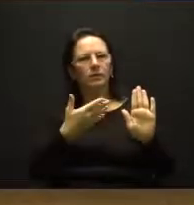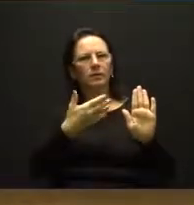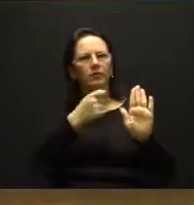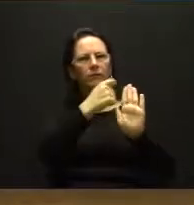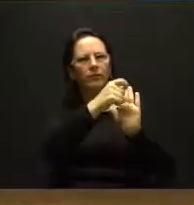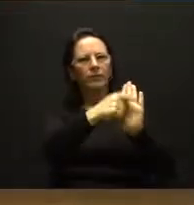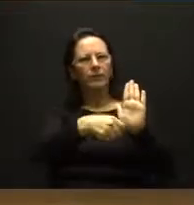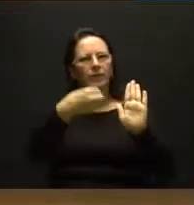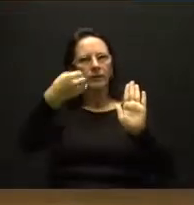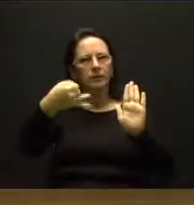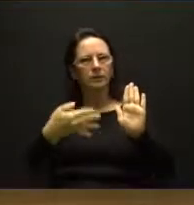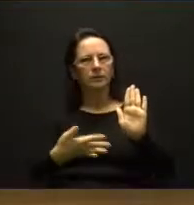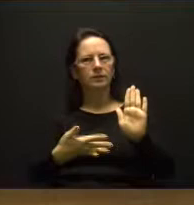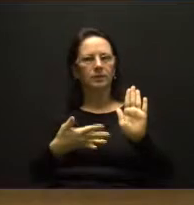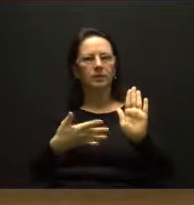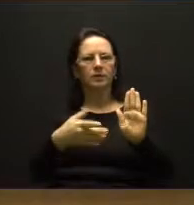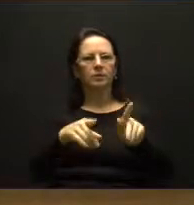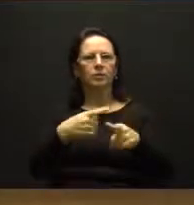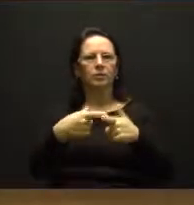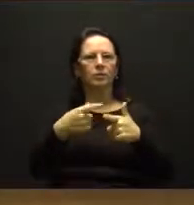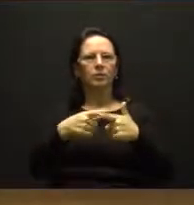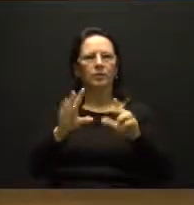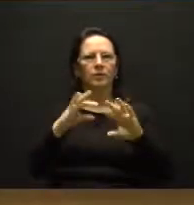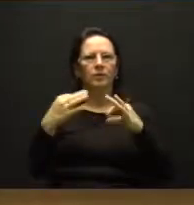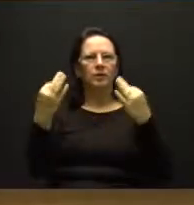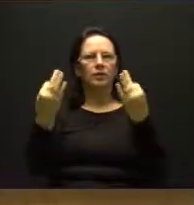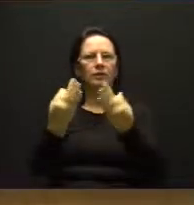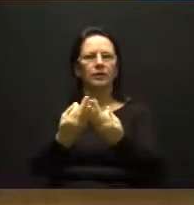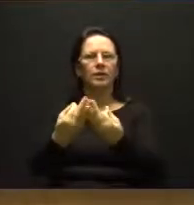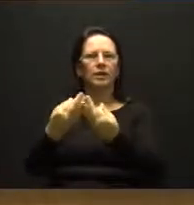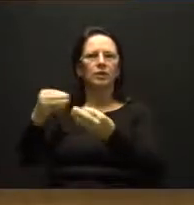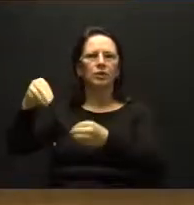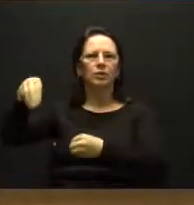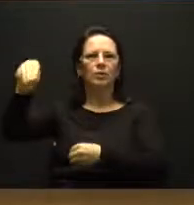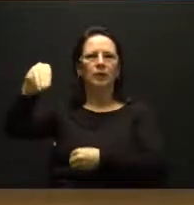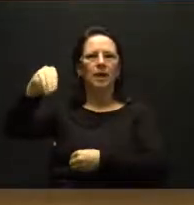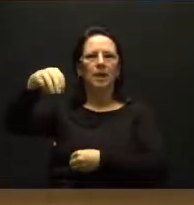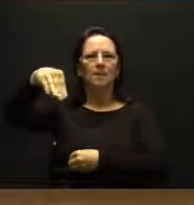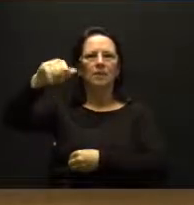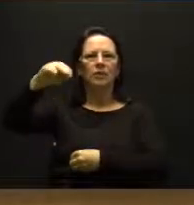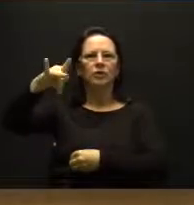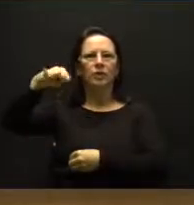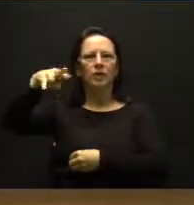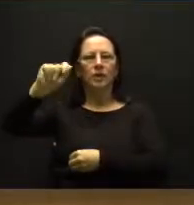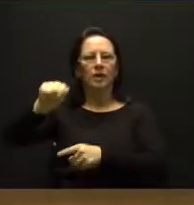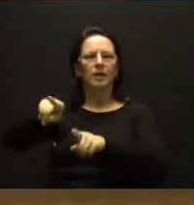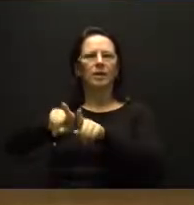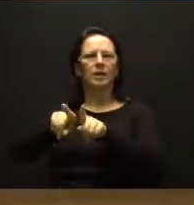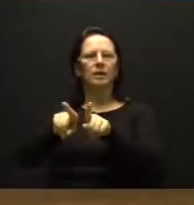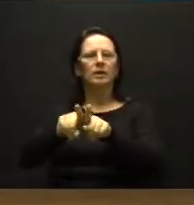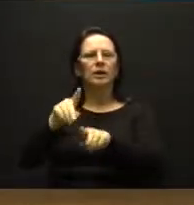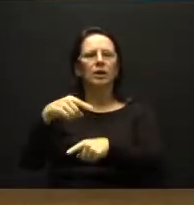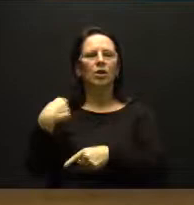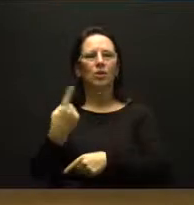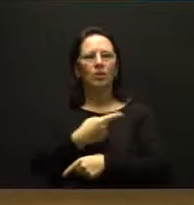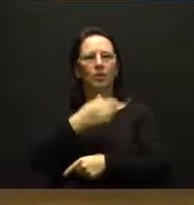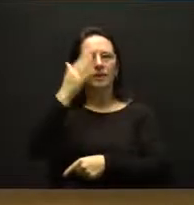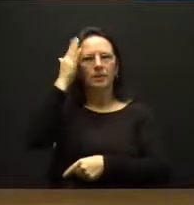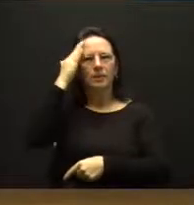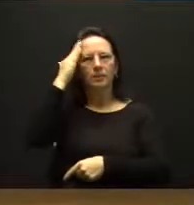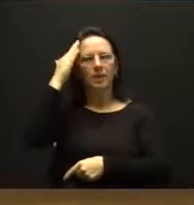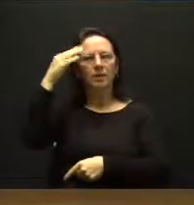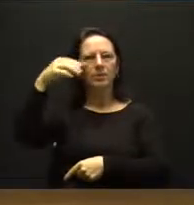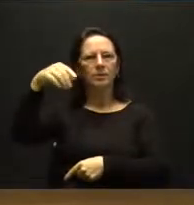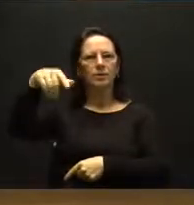sobre a questão das famílias da mantiqueira e também é ea gente sabe que o vale do quilombo ali